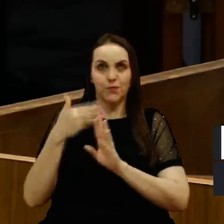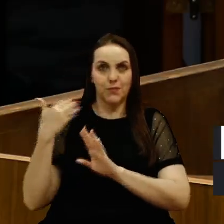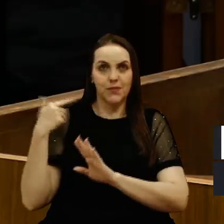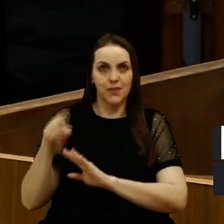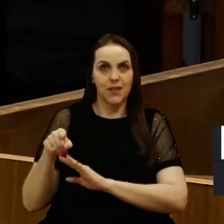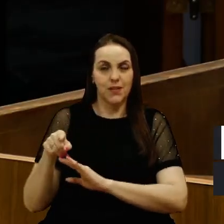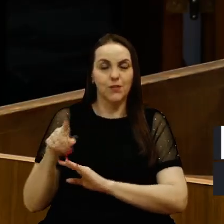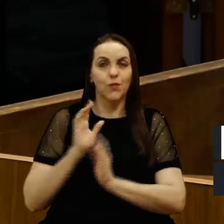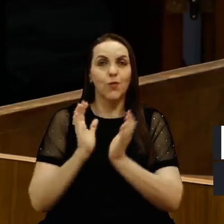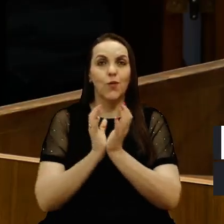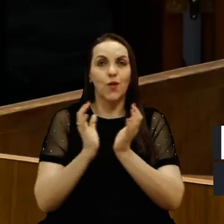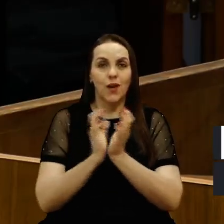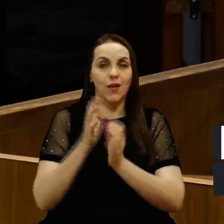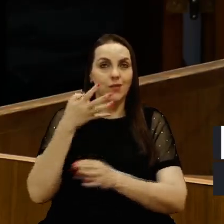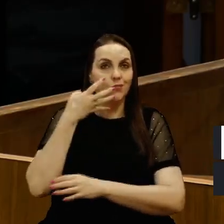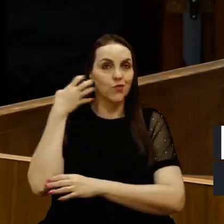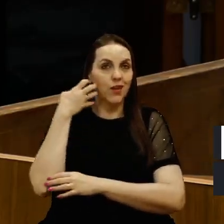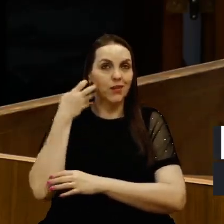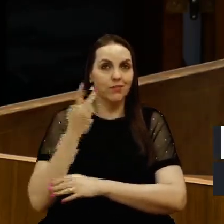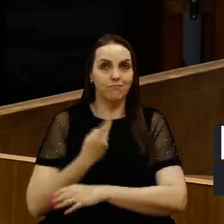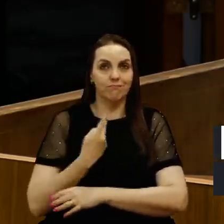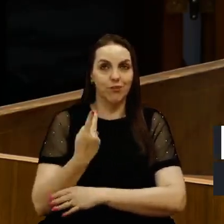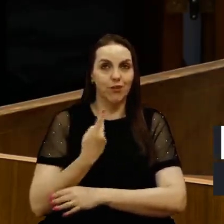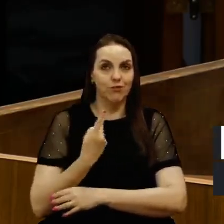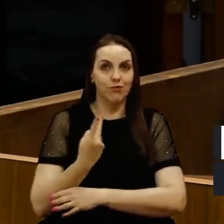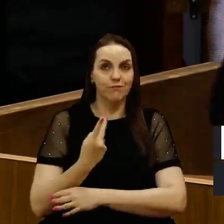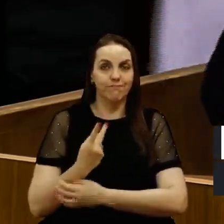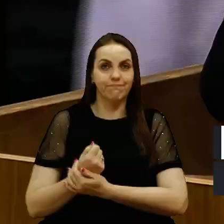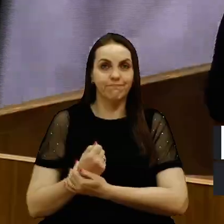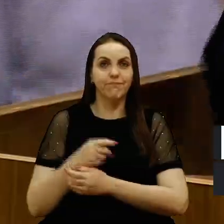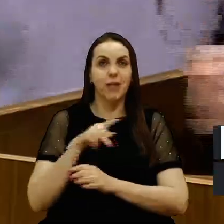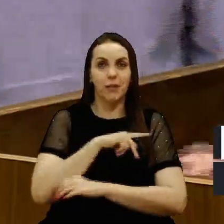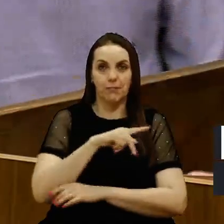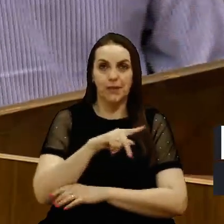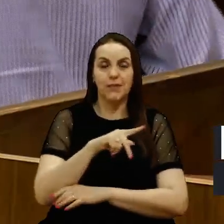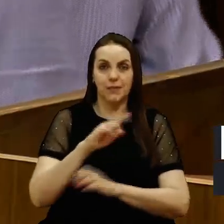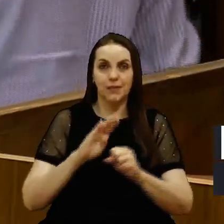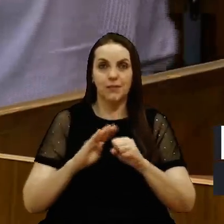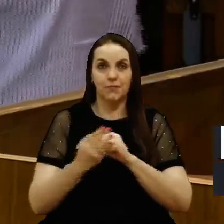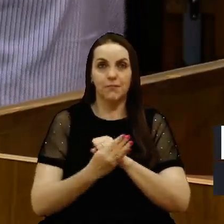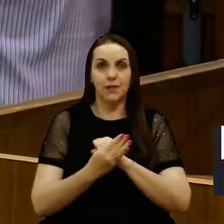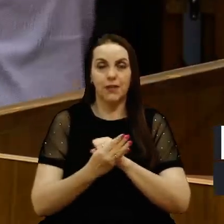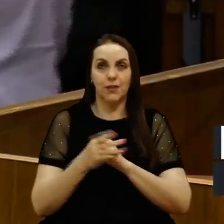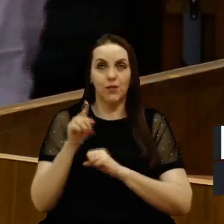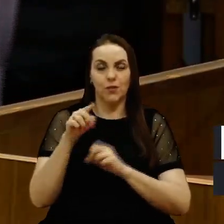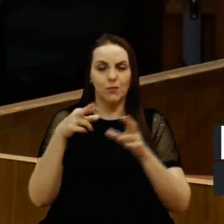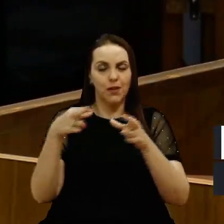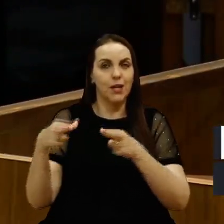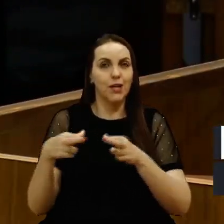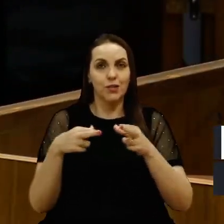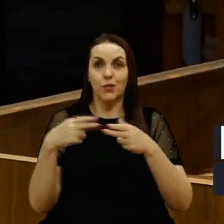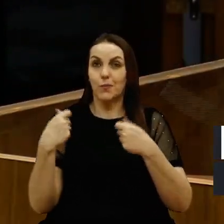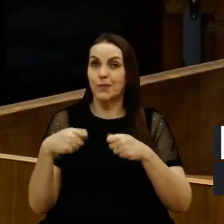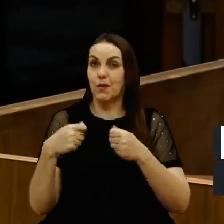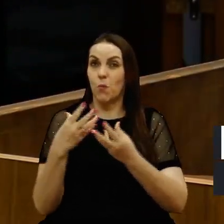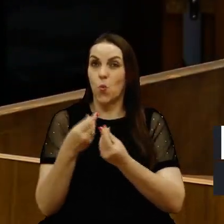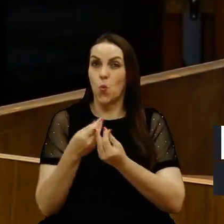com o colega Jack, que é presidente do bairro, de uma região que precisa